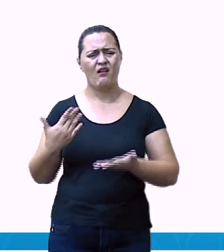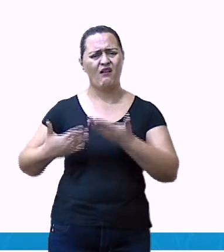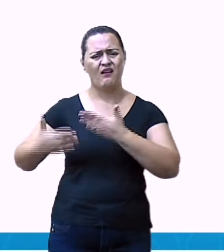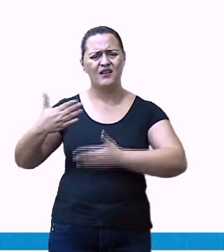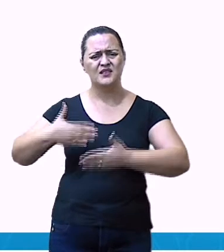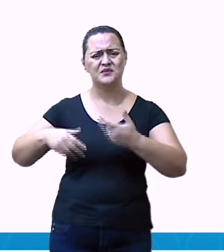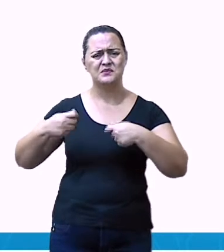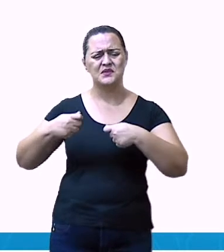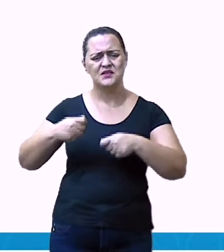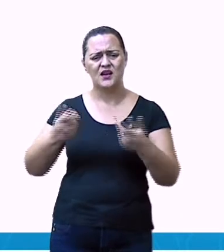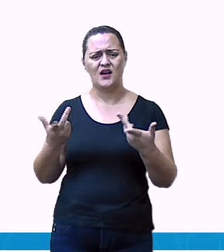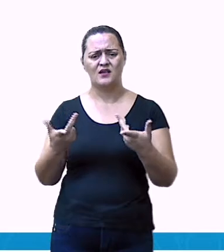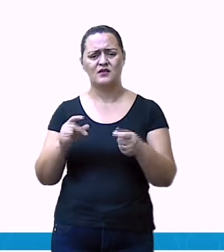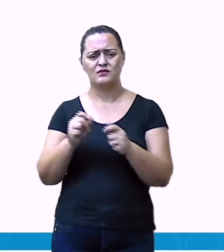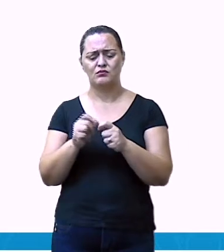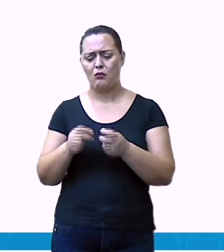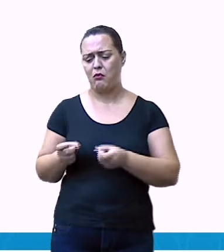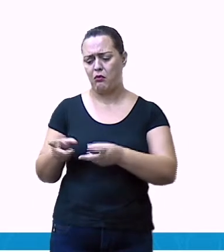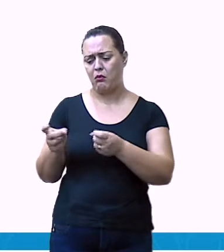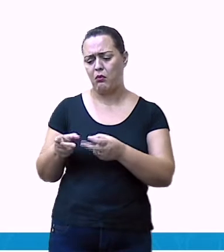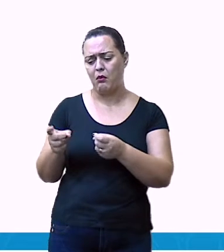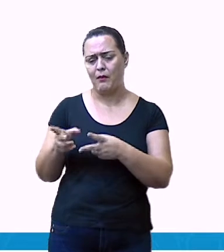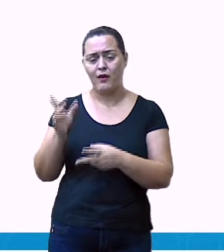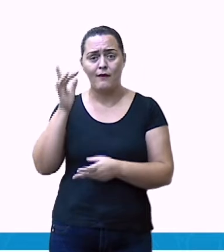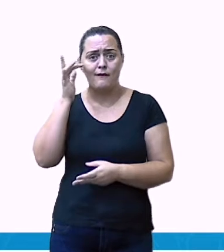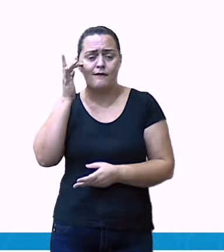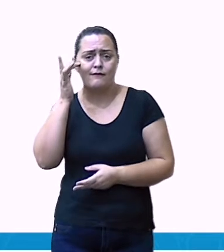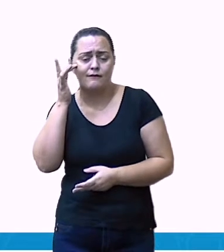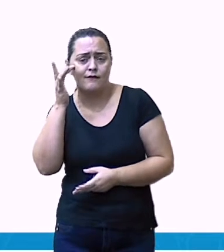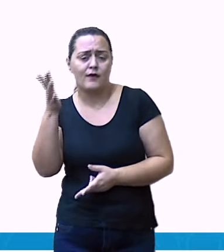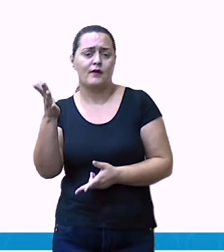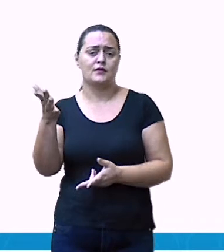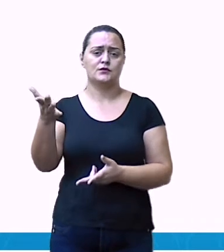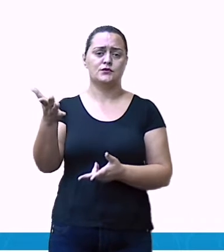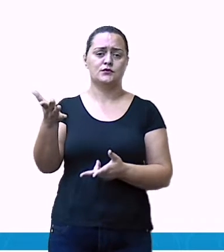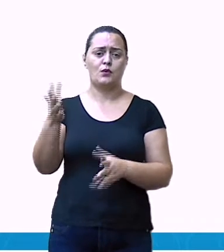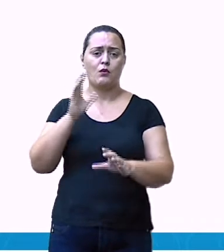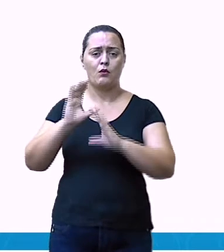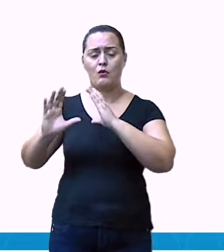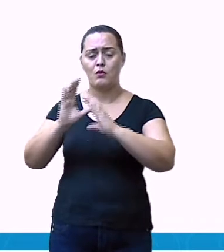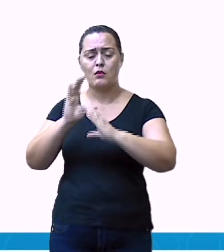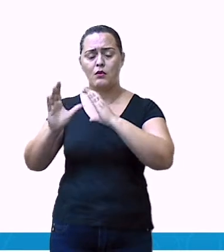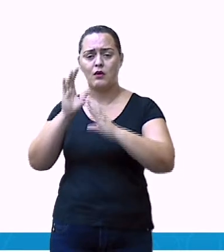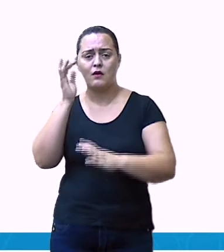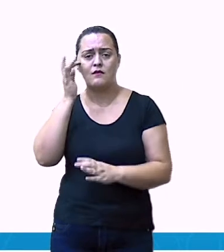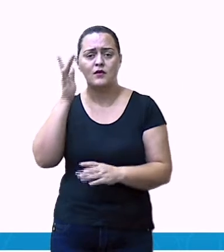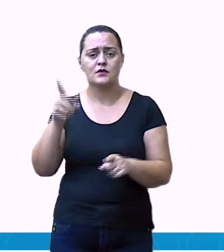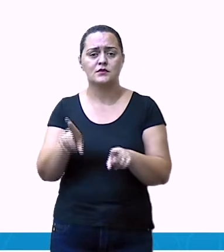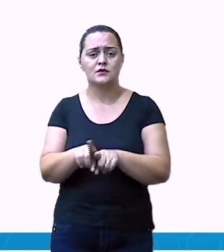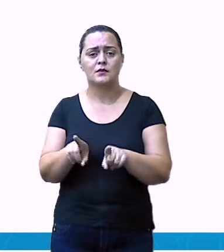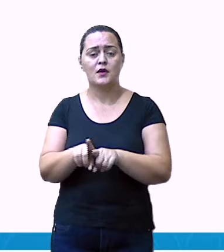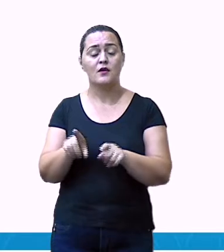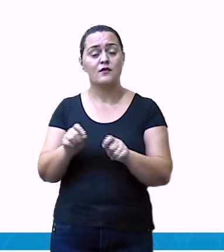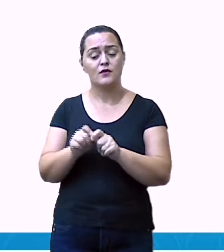agilizar a comunicação com outros povos levou os fenícios a desenvolverem um alfabeto. Esse alfabeto, desenvolvido e